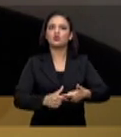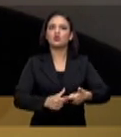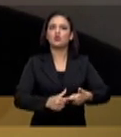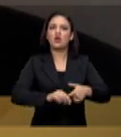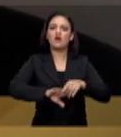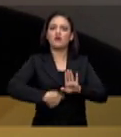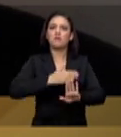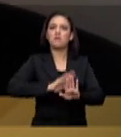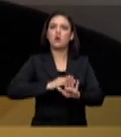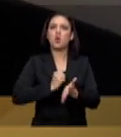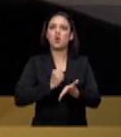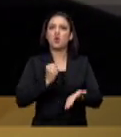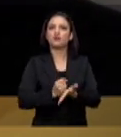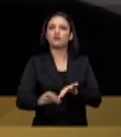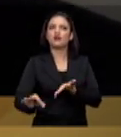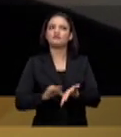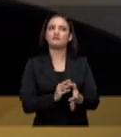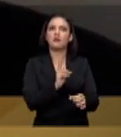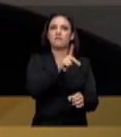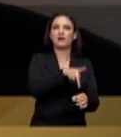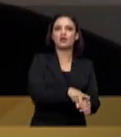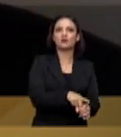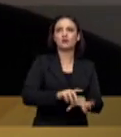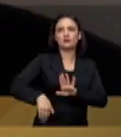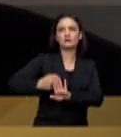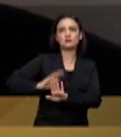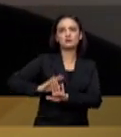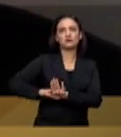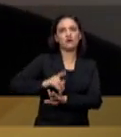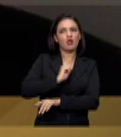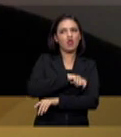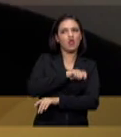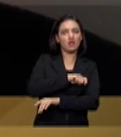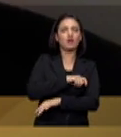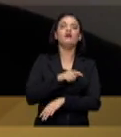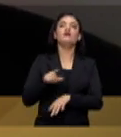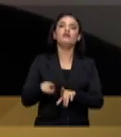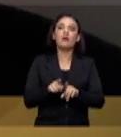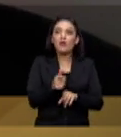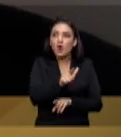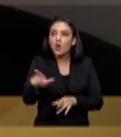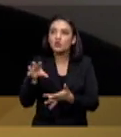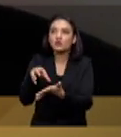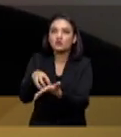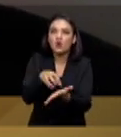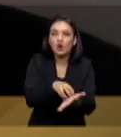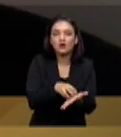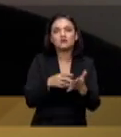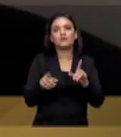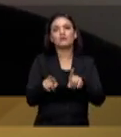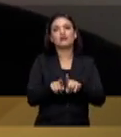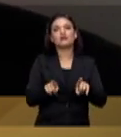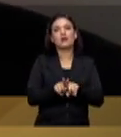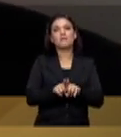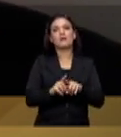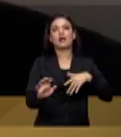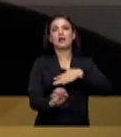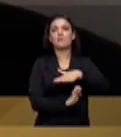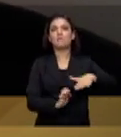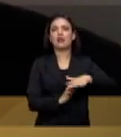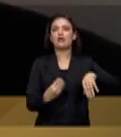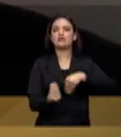contratações celebradas com a Petrobras, dentre outros órgãos públicos, sociedades de economia mista